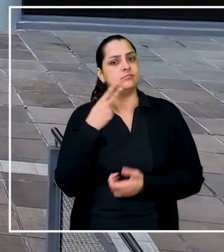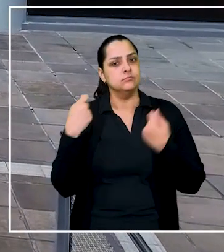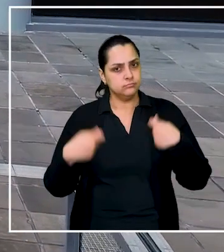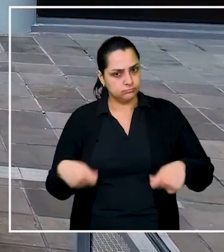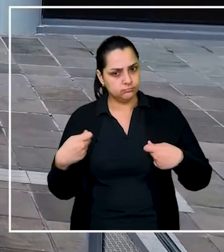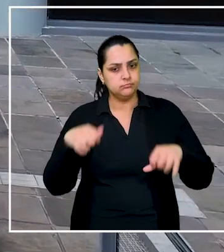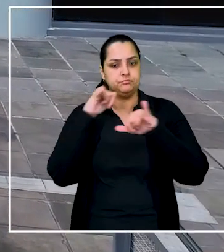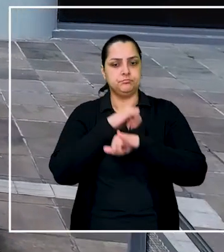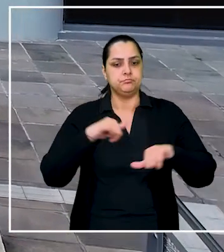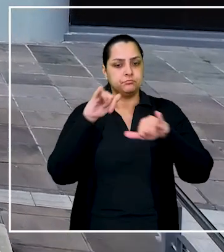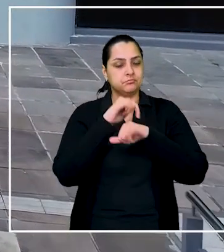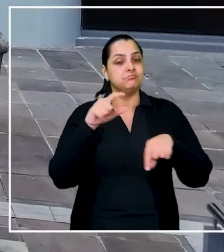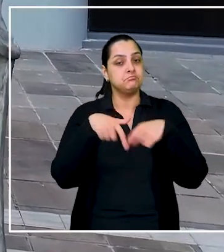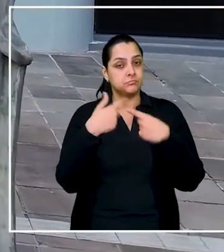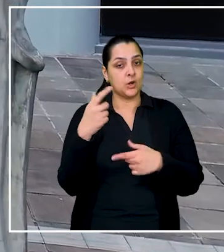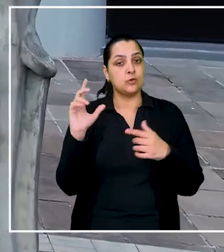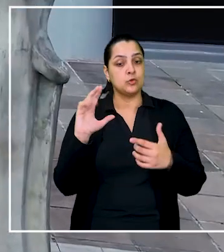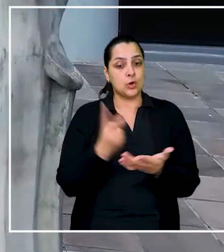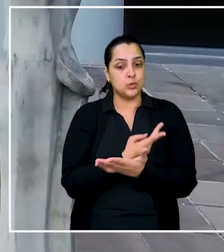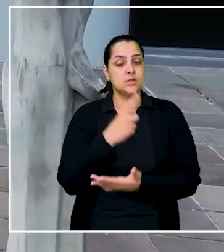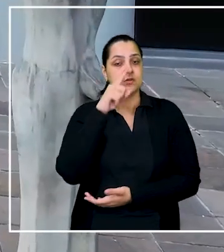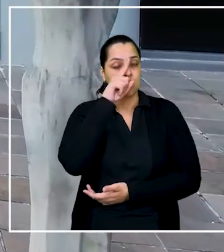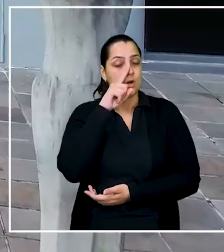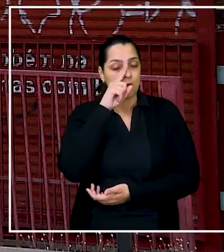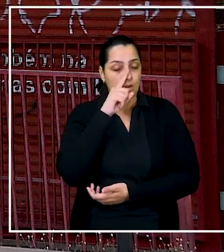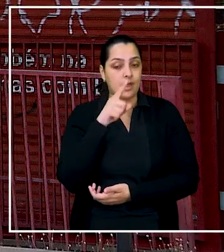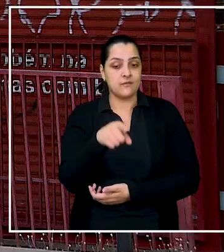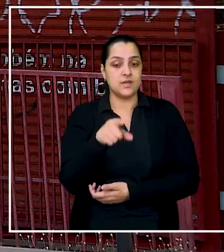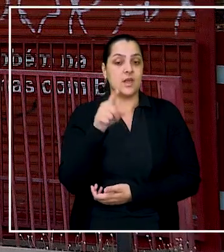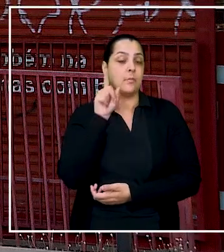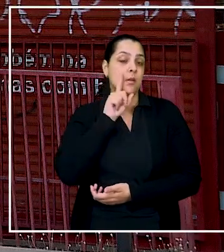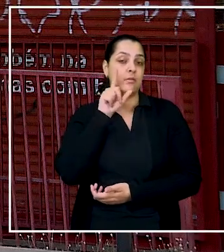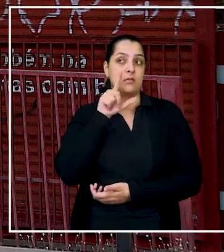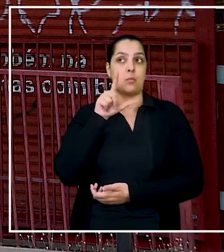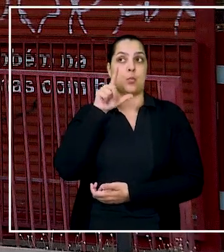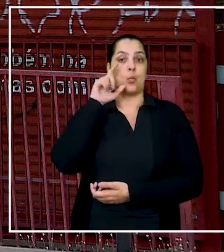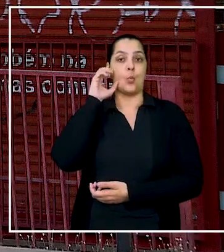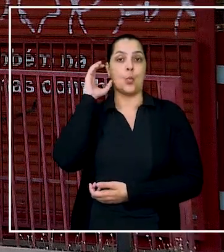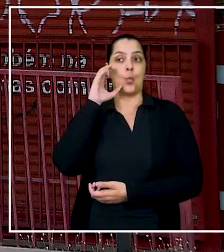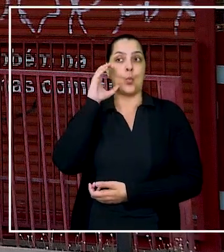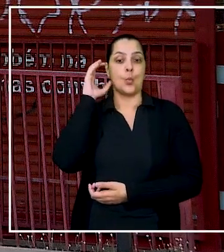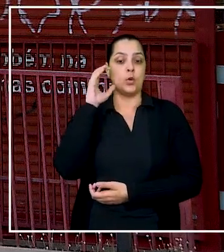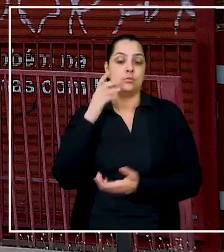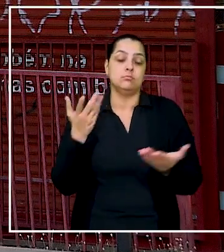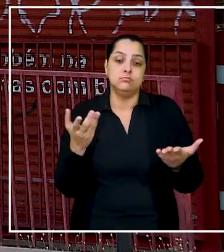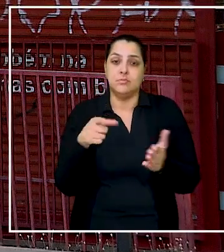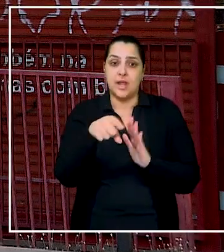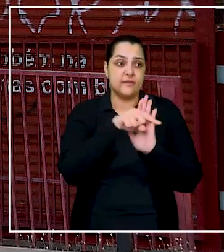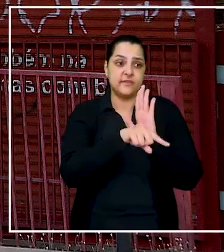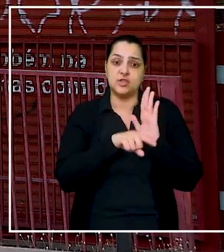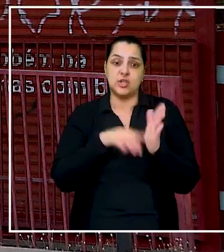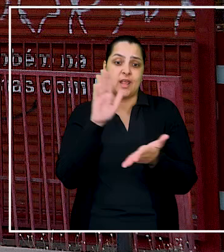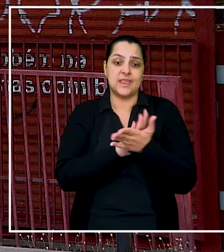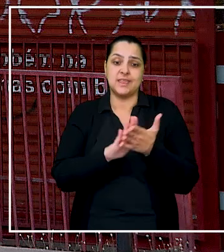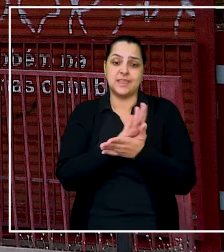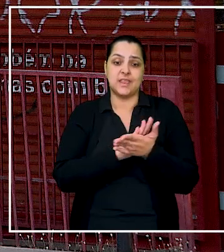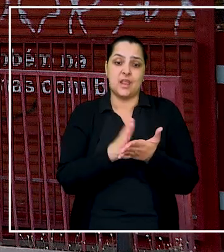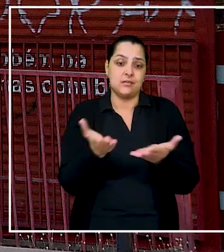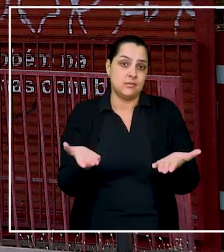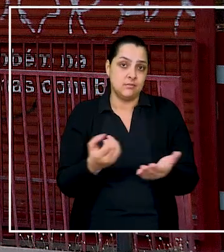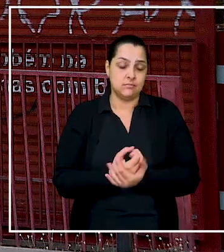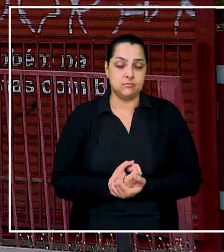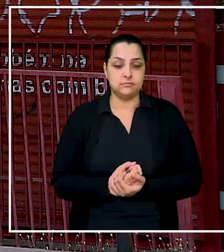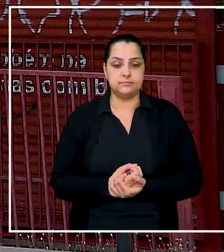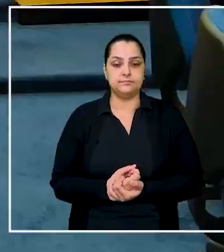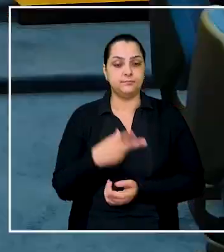considerou a medida necessária diante da gravidade dos fatos e da omissão das Americanas em apurar as ofensas e agressões